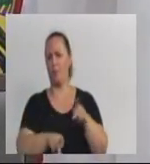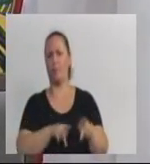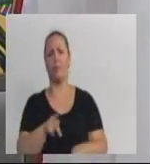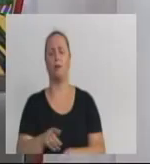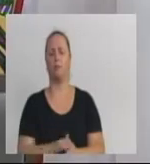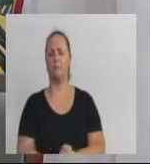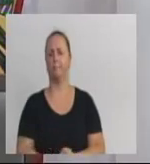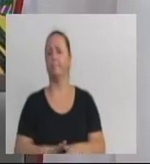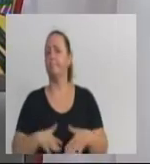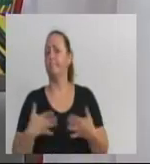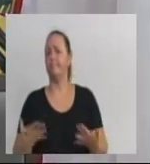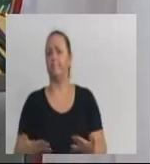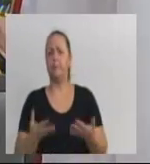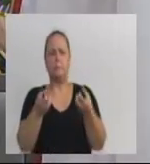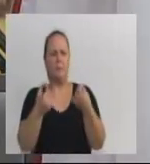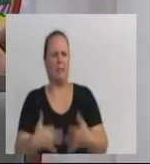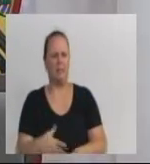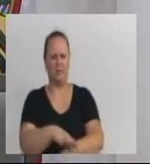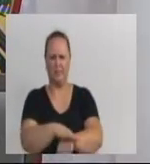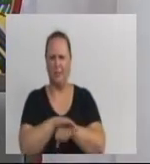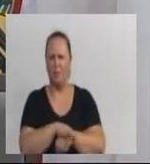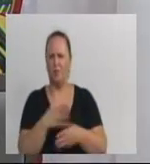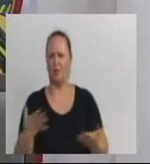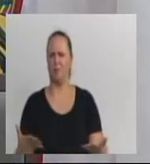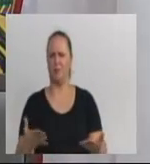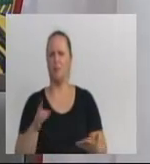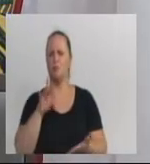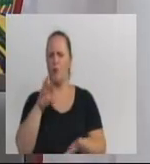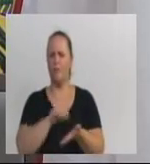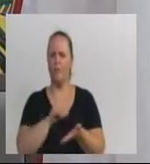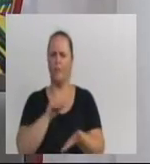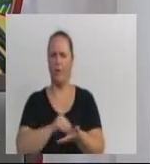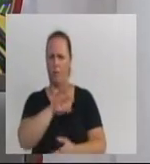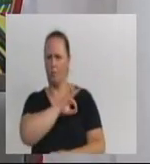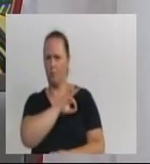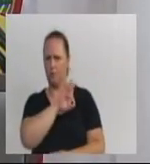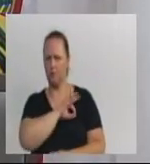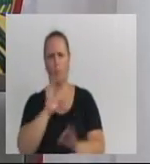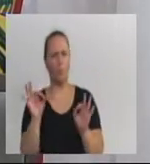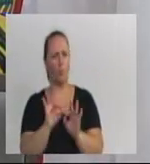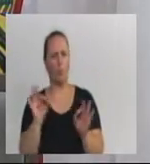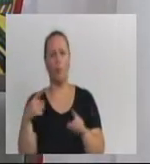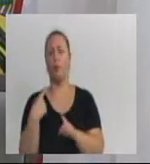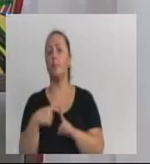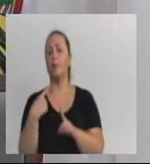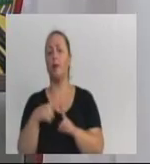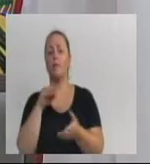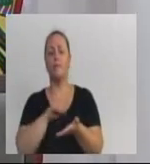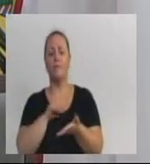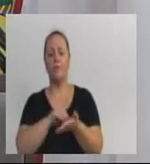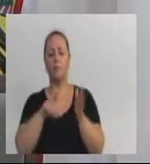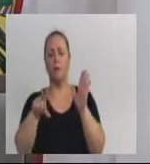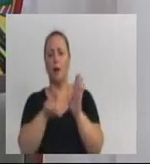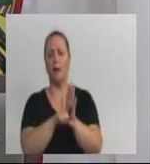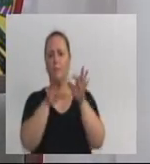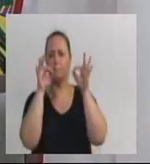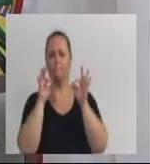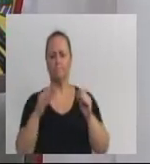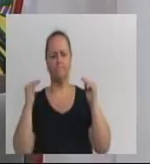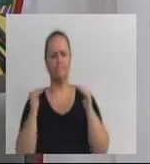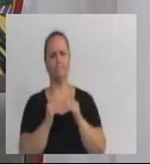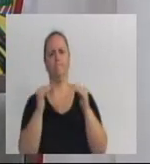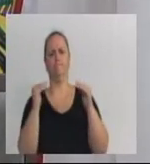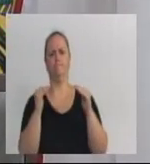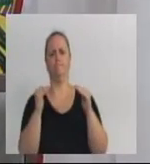ficamos falando em segurança, ela não está só pela falta de efetivo, ela está efetivamente pela falta de uma legislação condizente